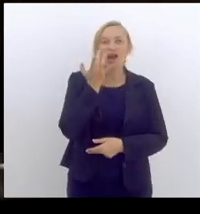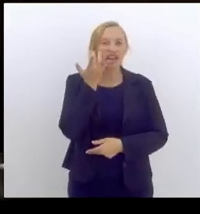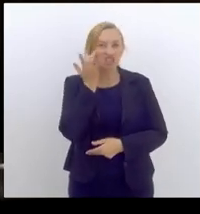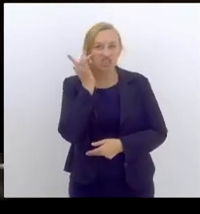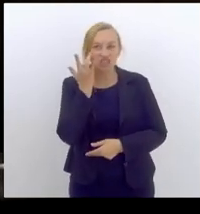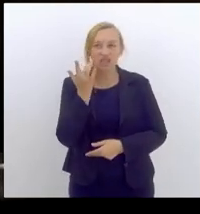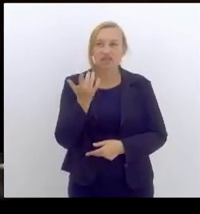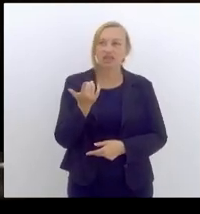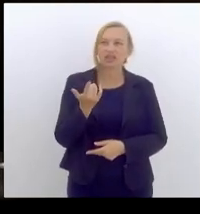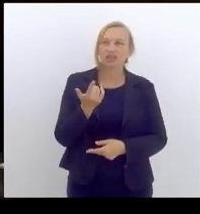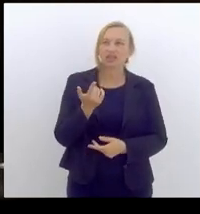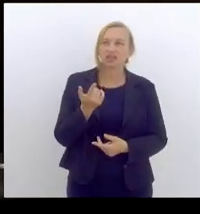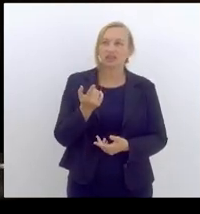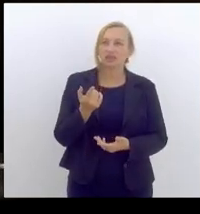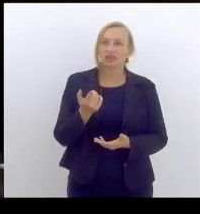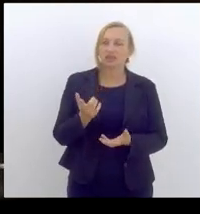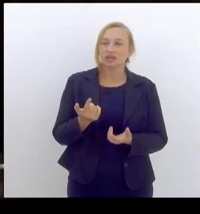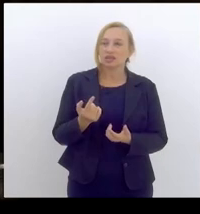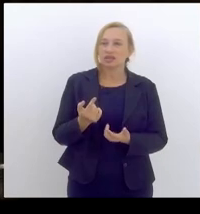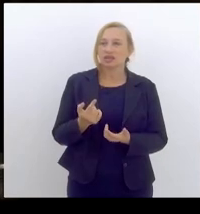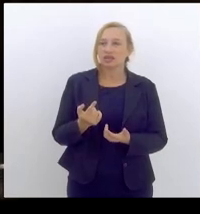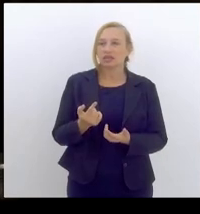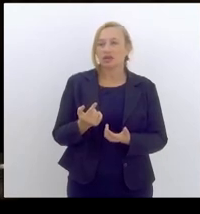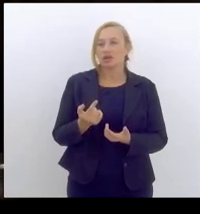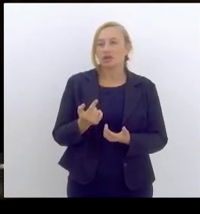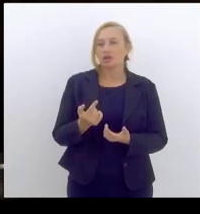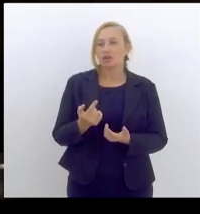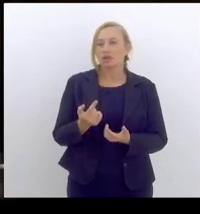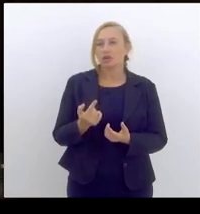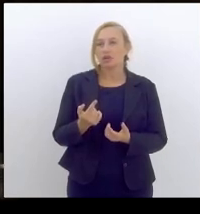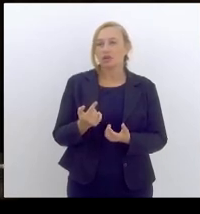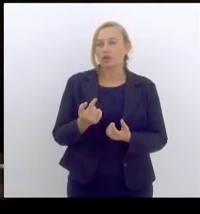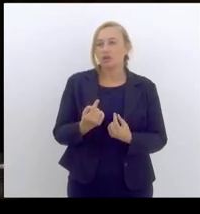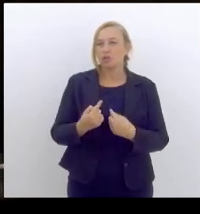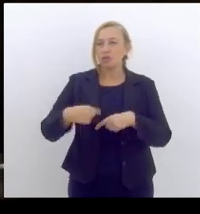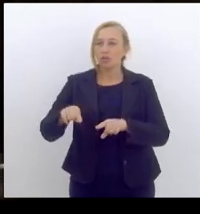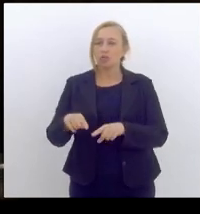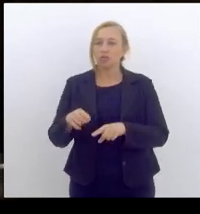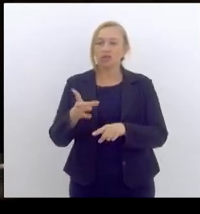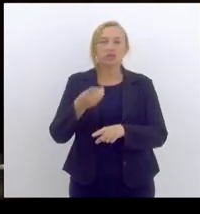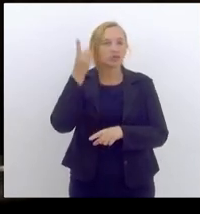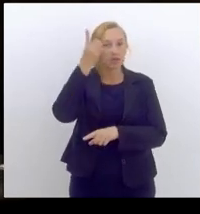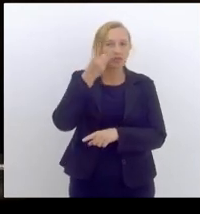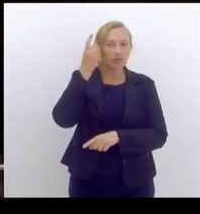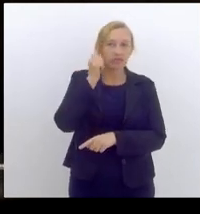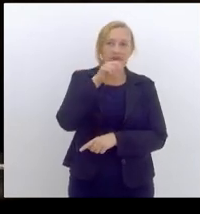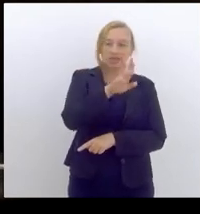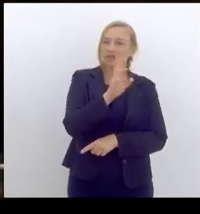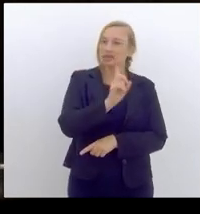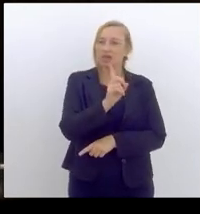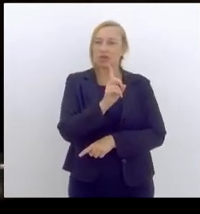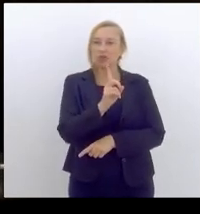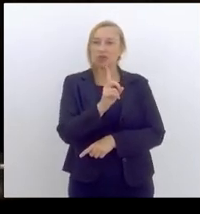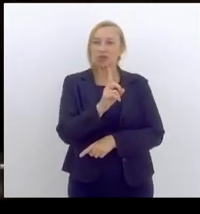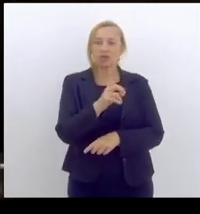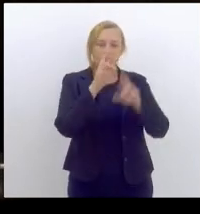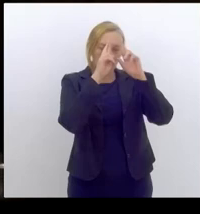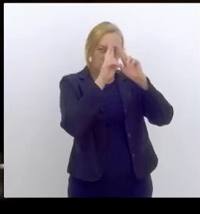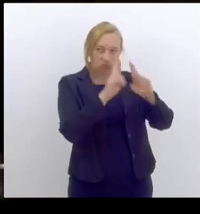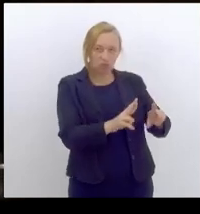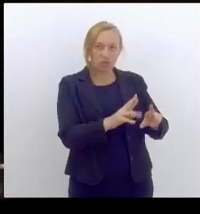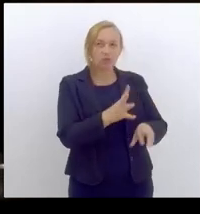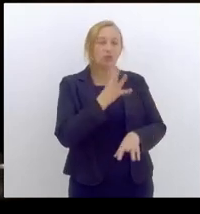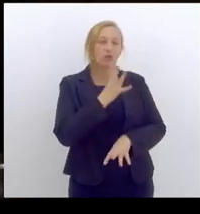há divergência pessoal com o deputado Bacelar. Muito pelo contrário. O deputado Bacelar tem todo o meu respeito e me